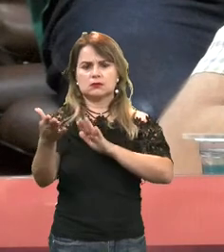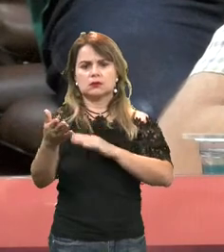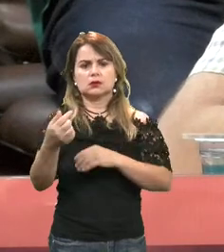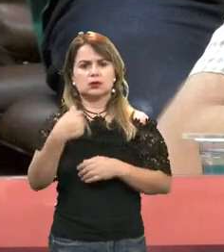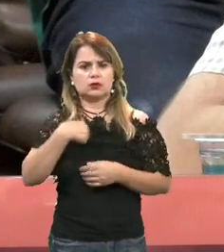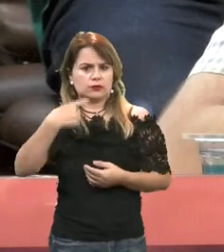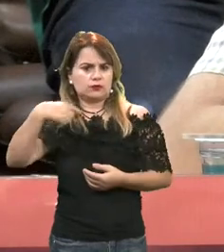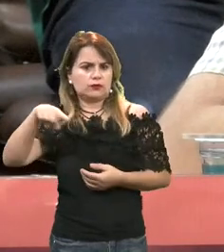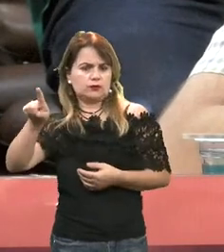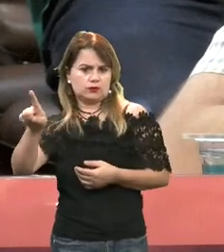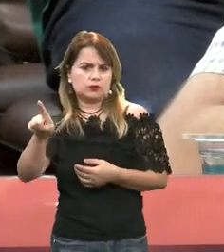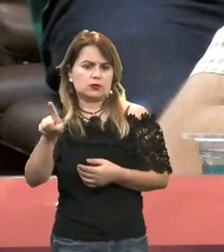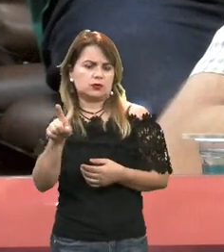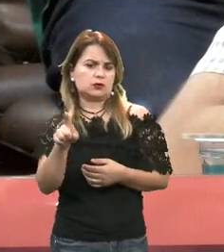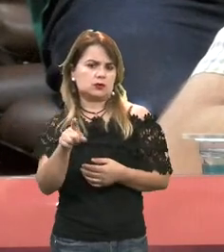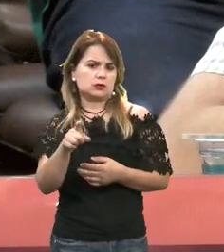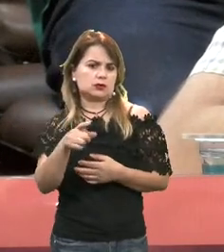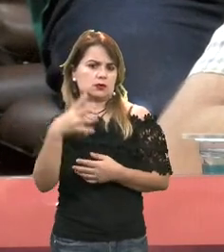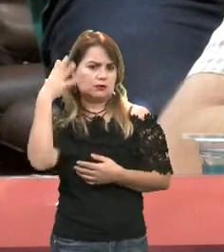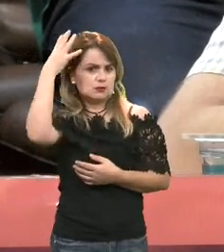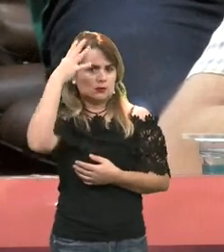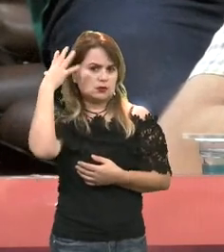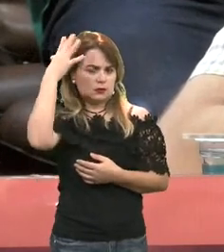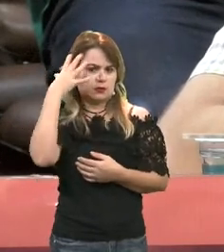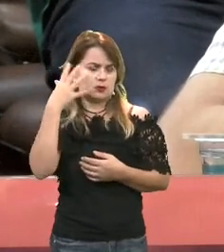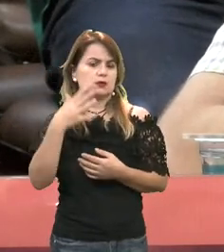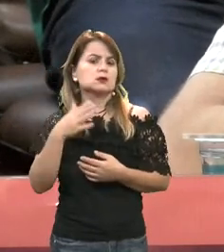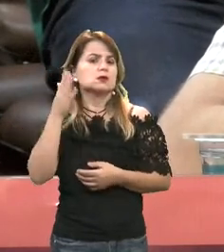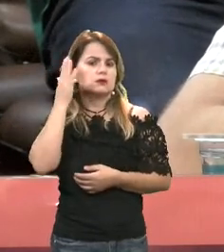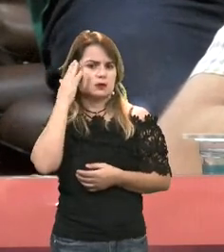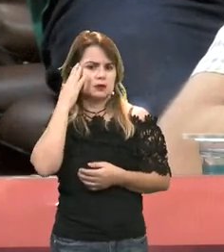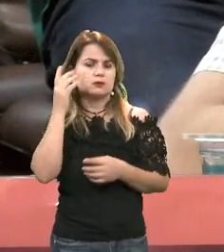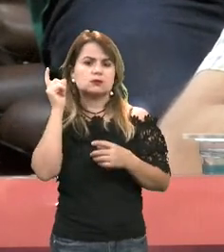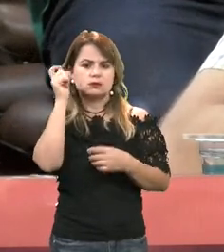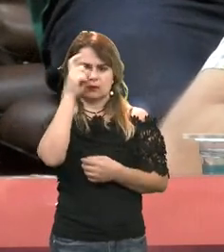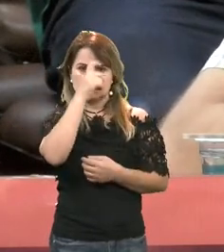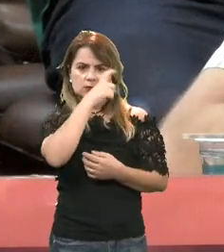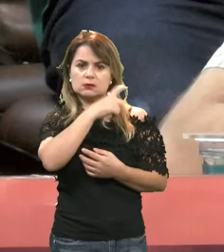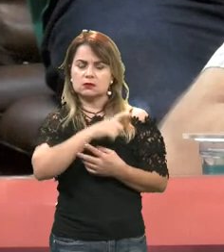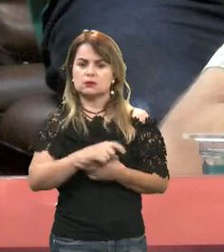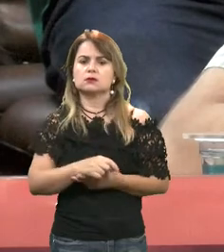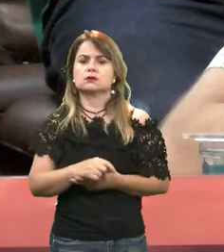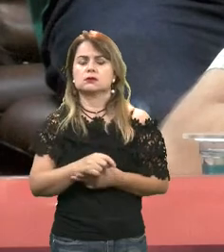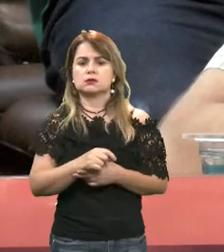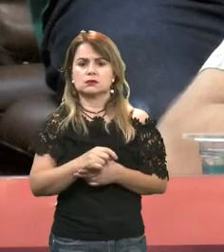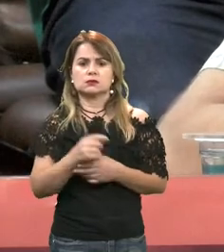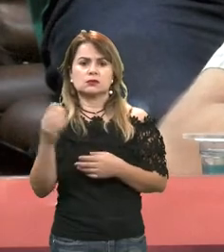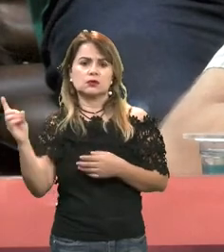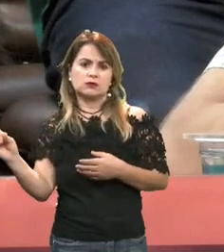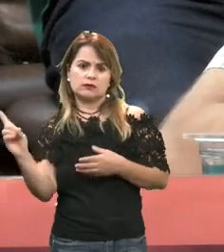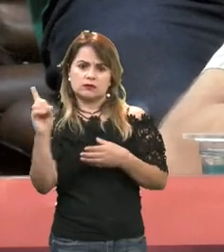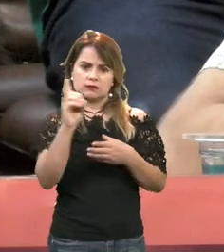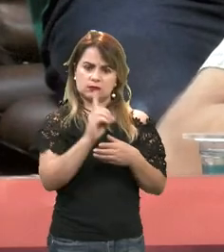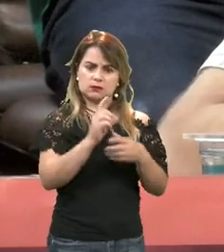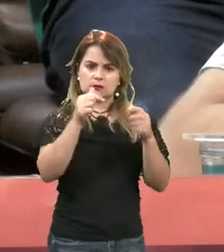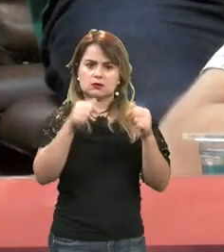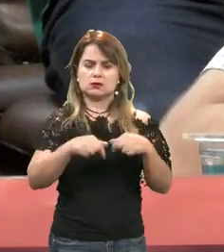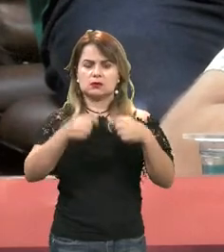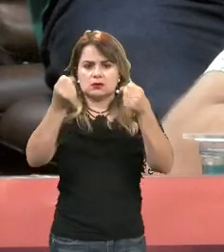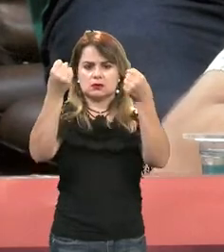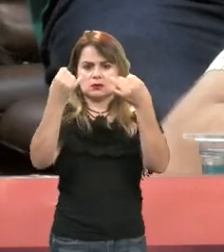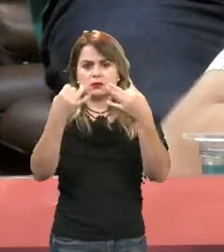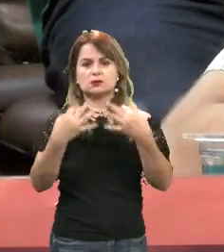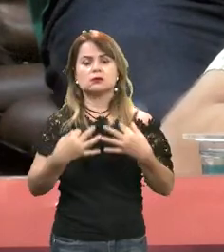seminário, eu sei que é difícil você se deslocar, vir para cá, uma luta danada para fazer